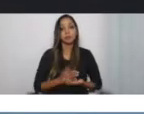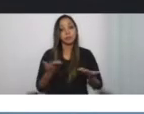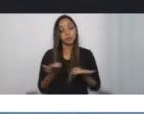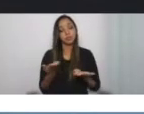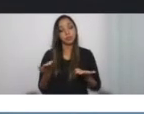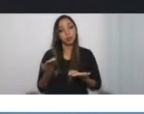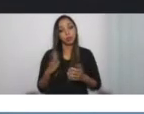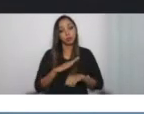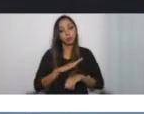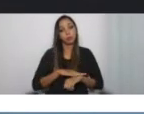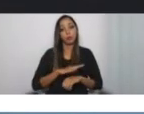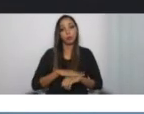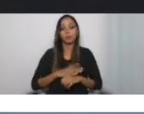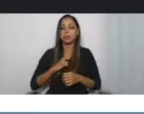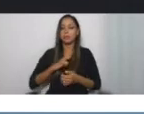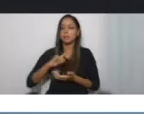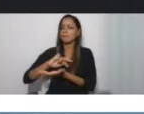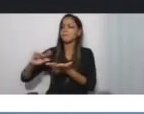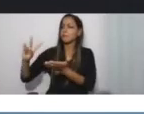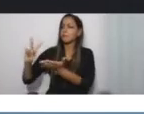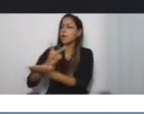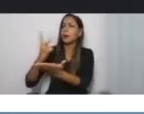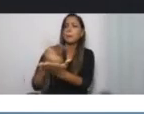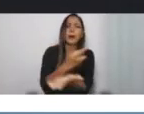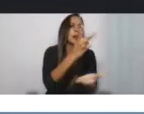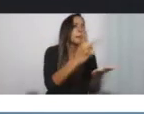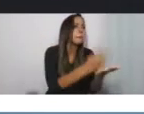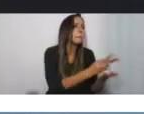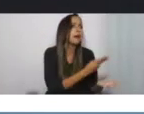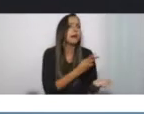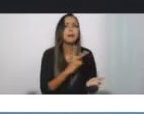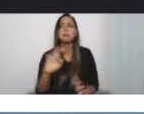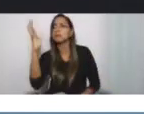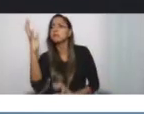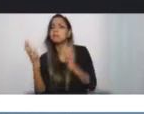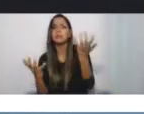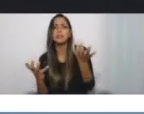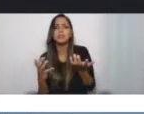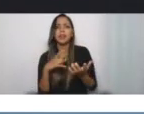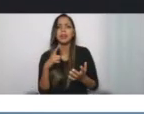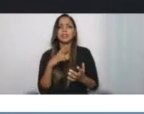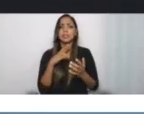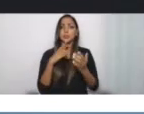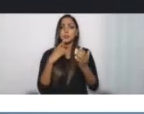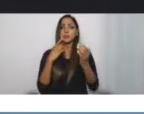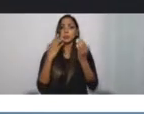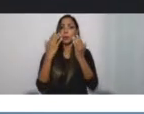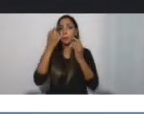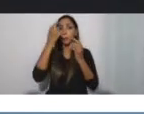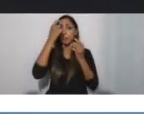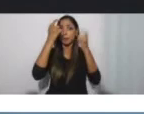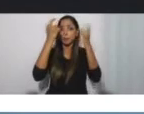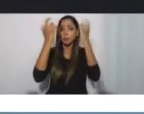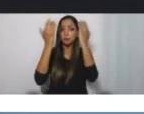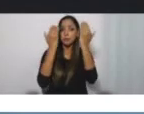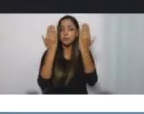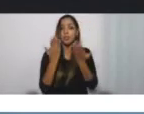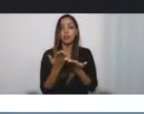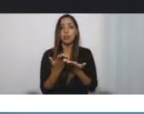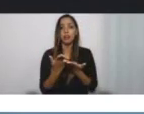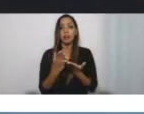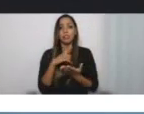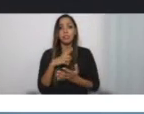estão levando a problemas de saúde mental, né? Quantos casos de ansiedade e depressão estão aparecendo, estão nascendo, né?